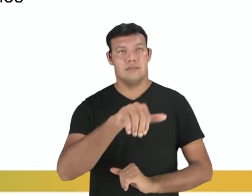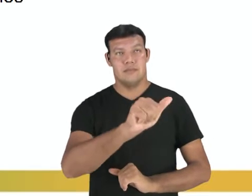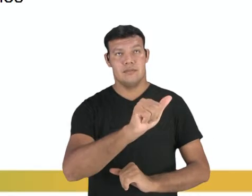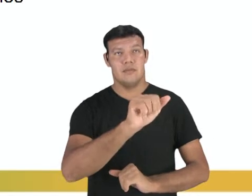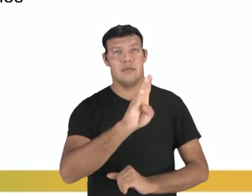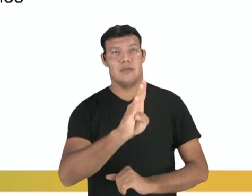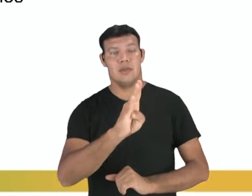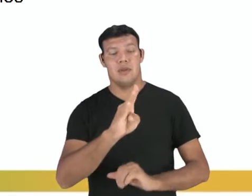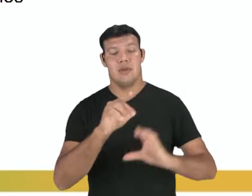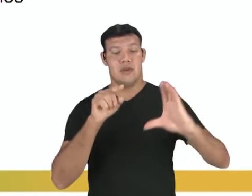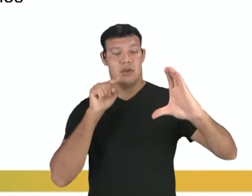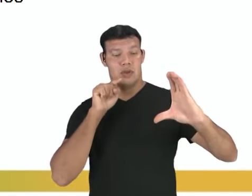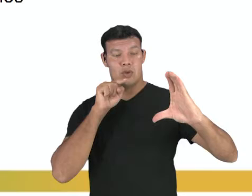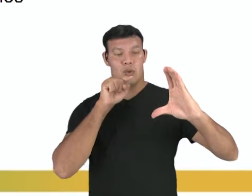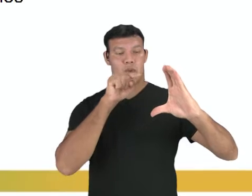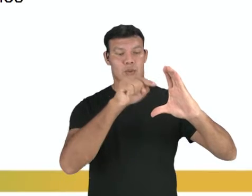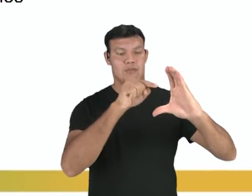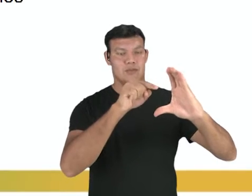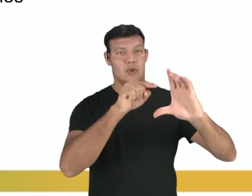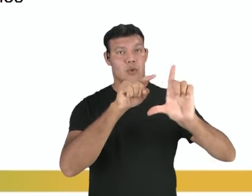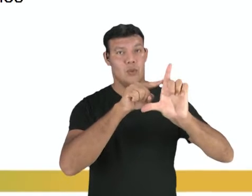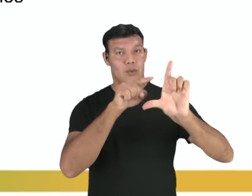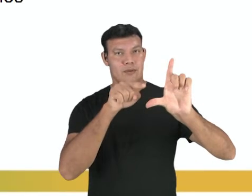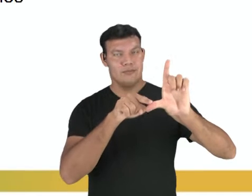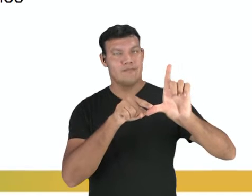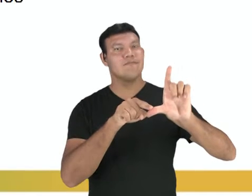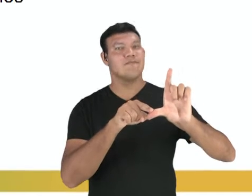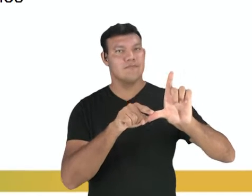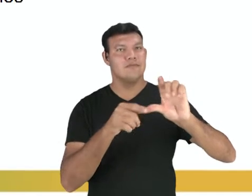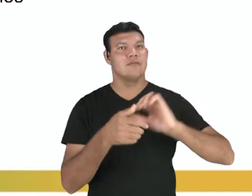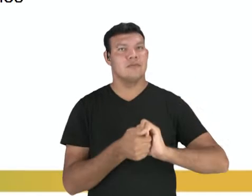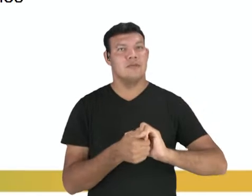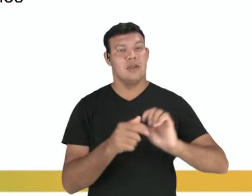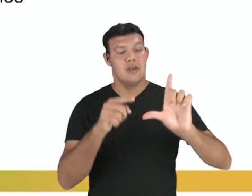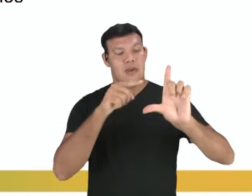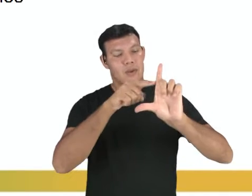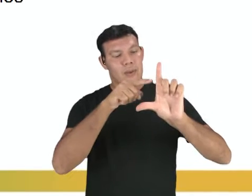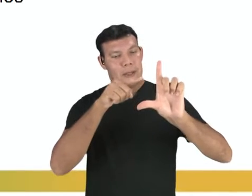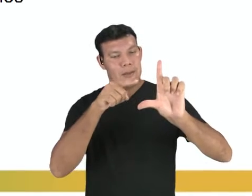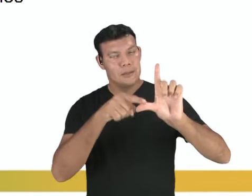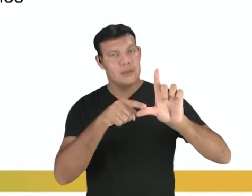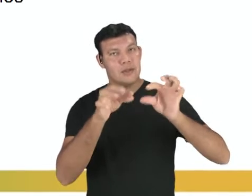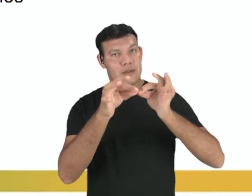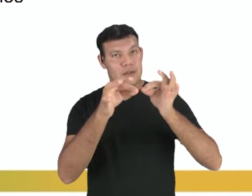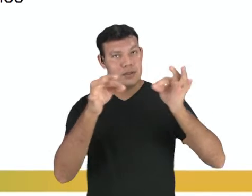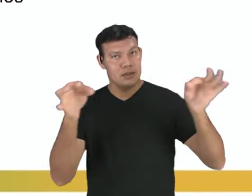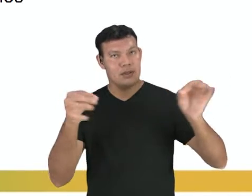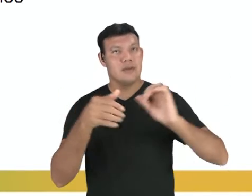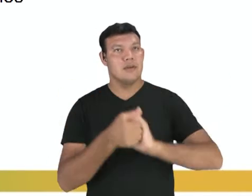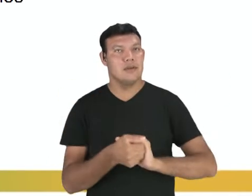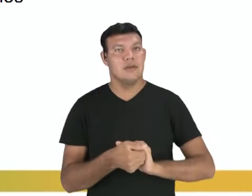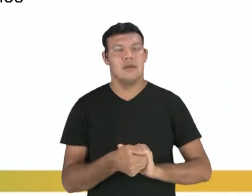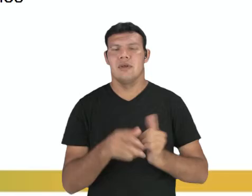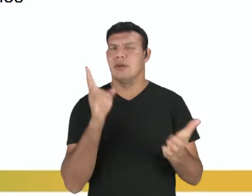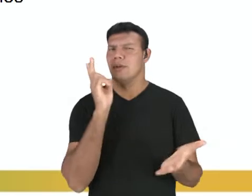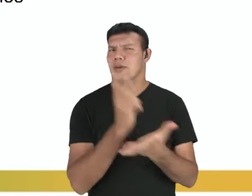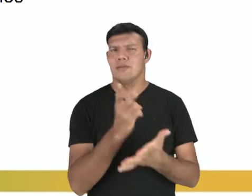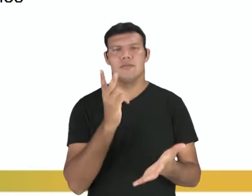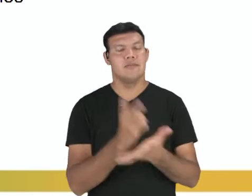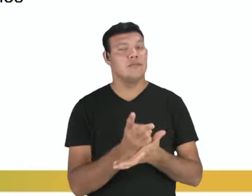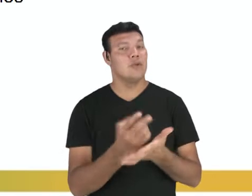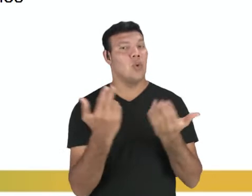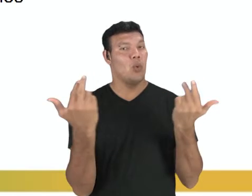central do arco ou seja a medida angular do arco AB é a